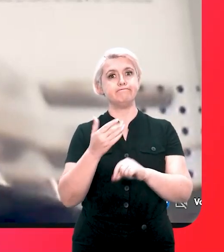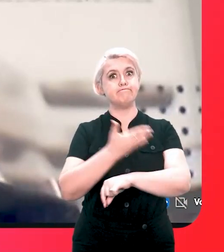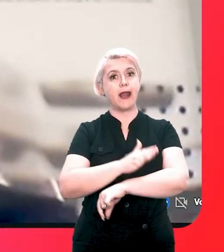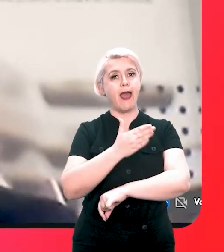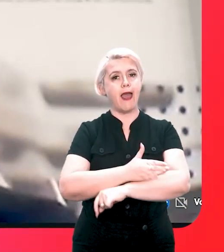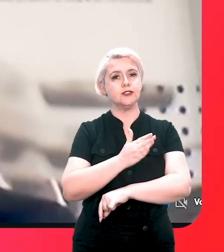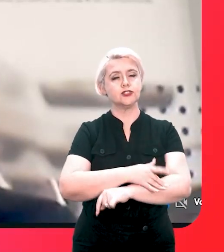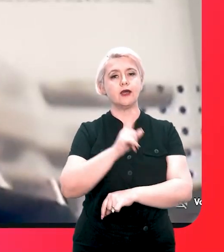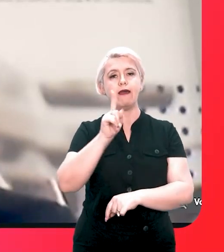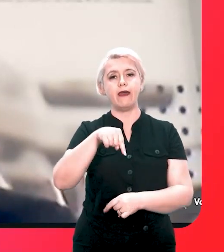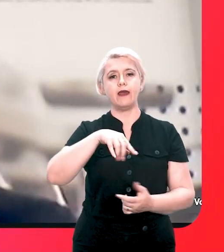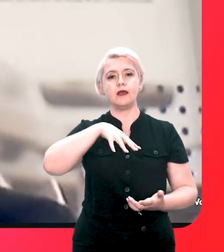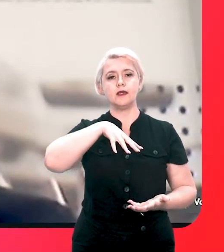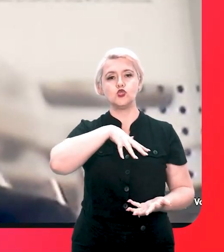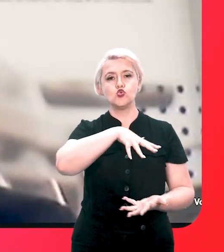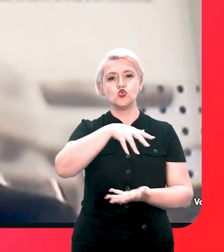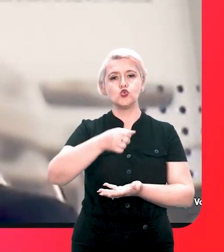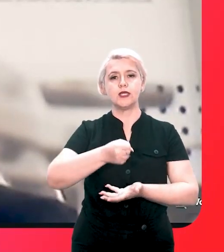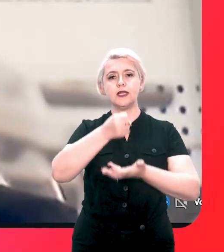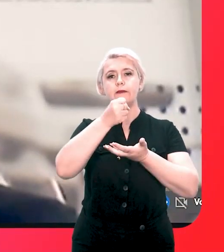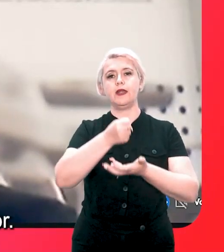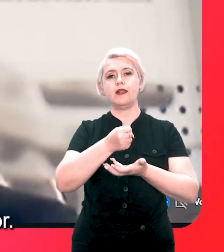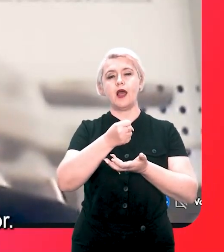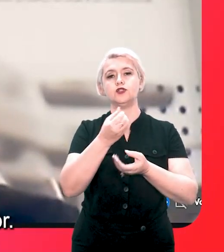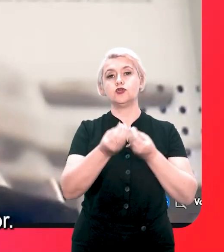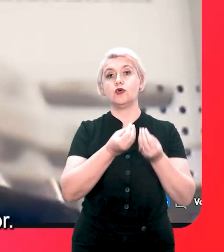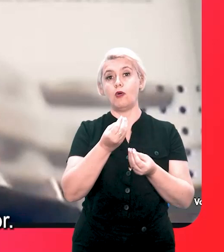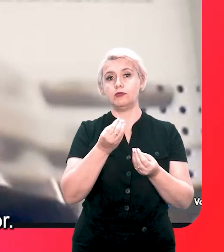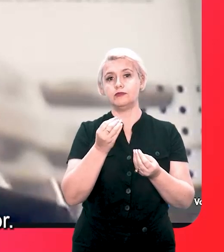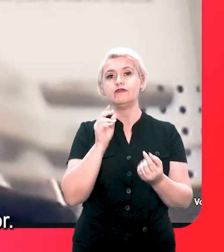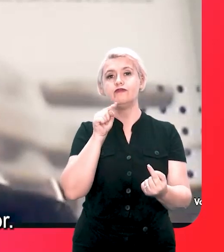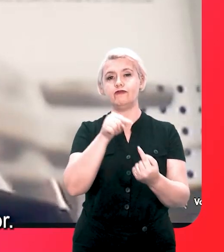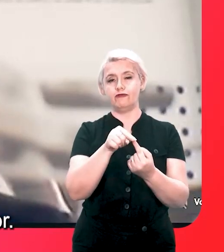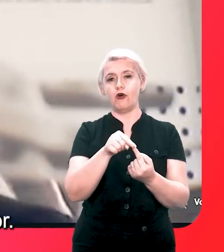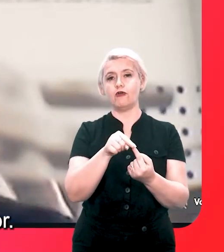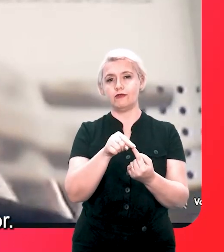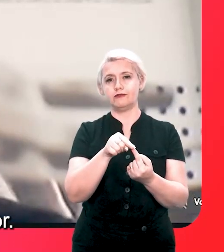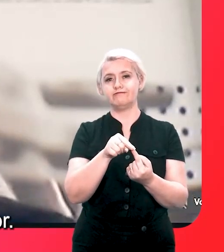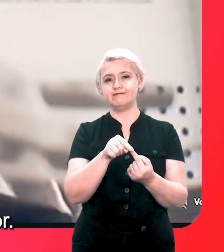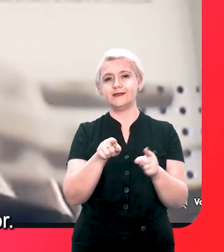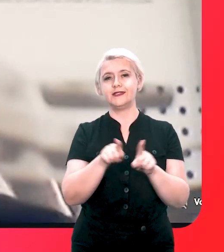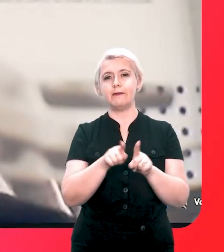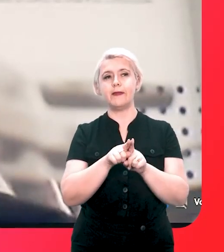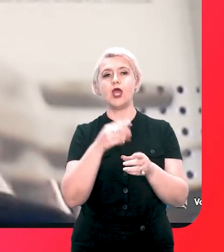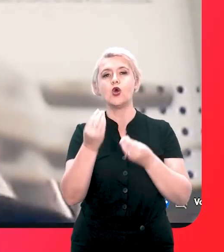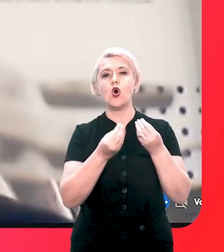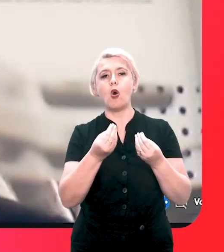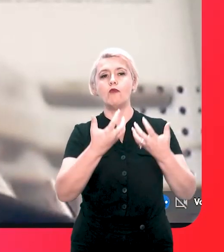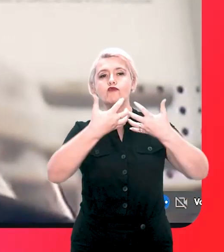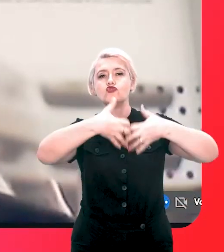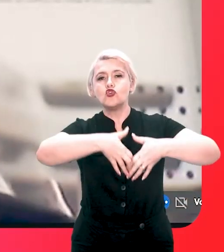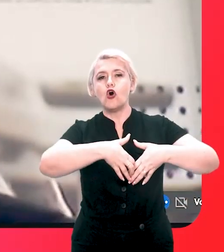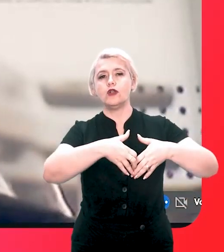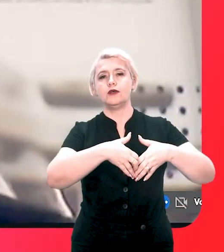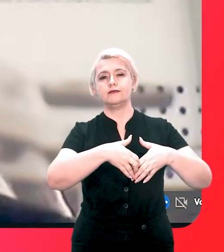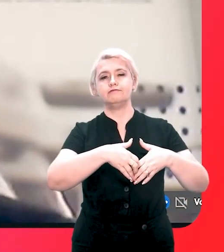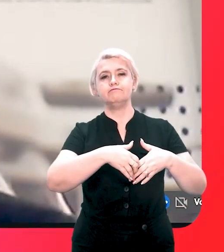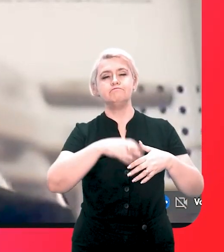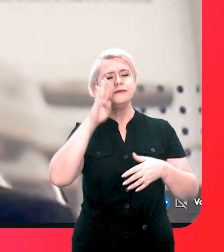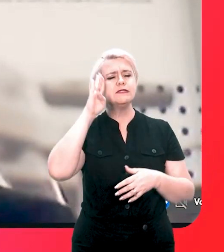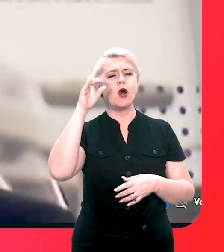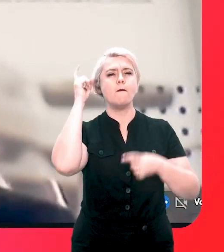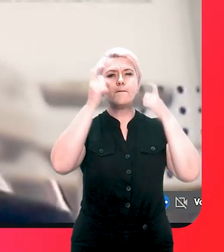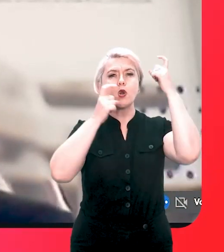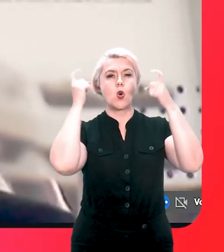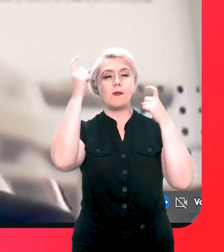a sustentabilidade da instituição. Isso é a maior dor de cabeça, a primeira maior